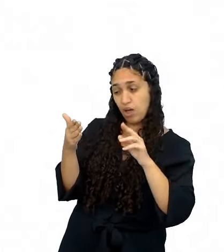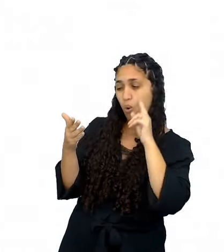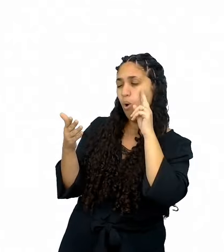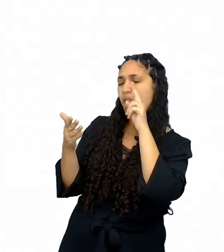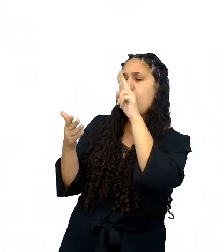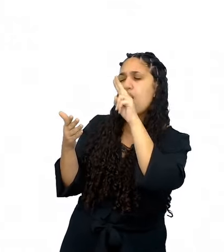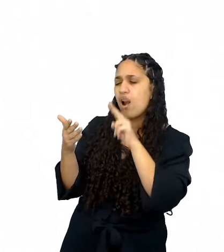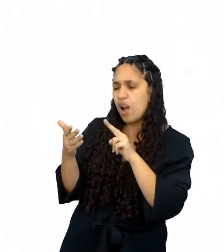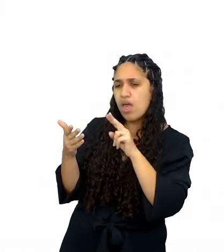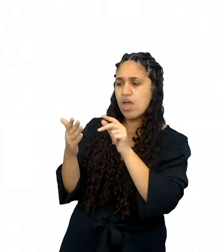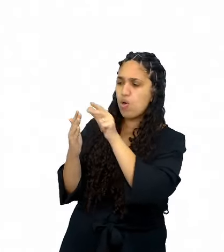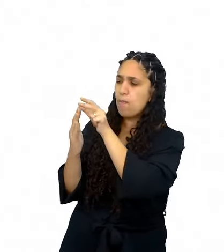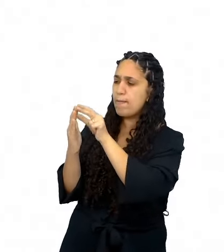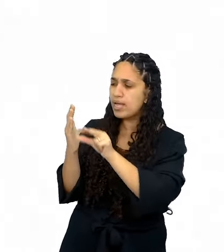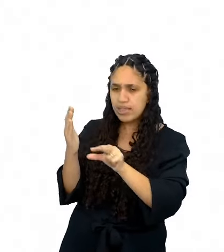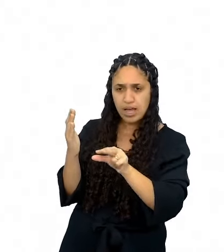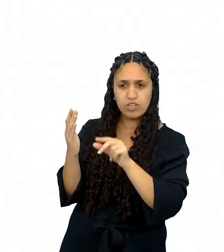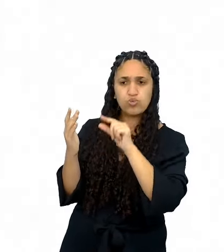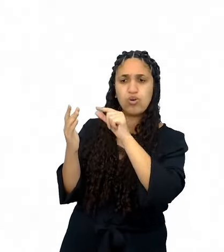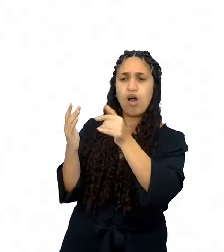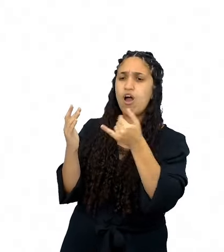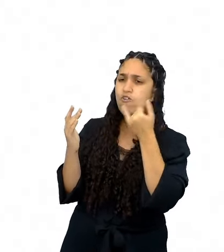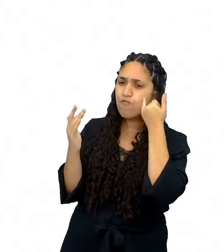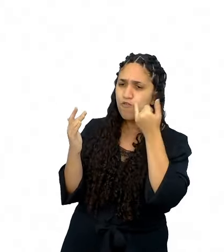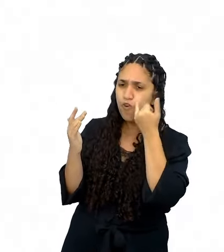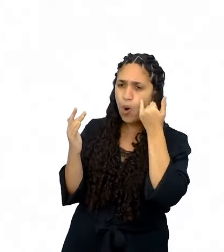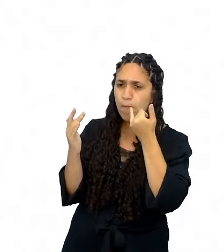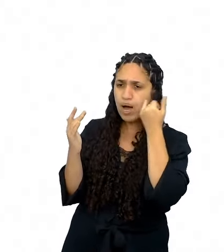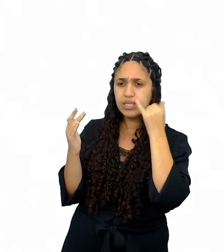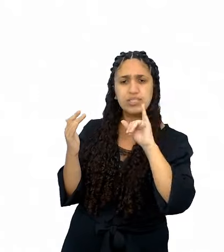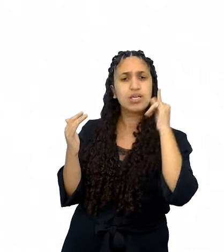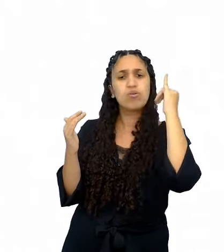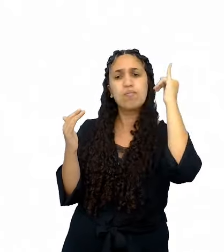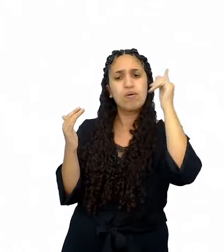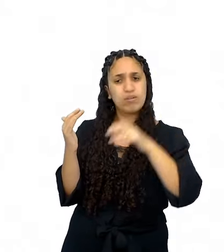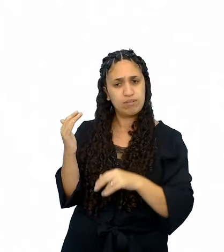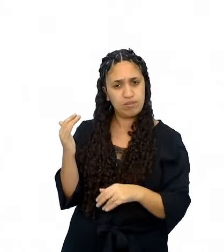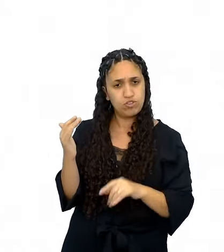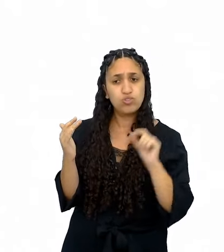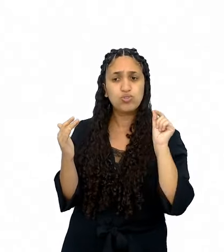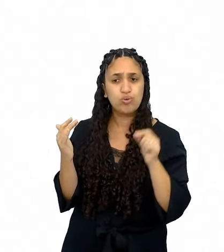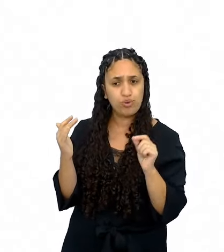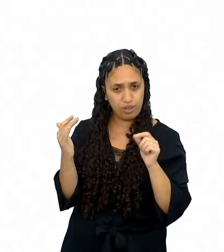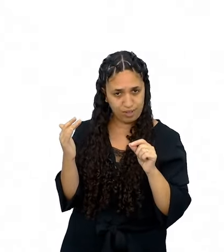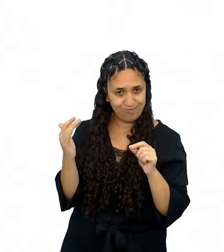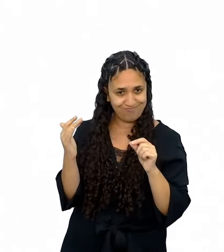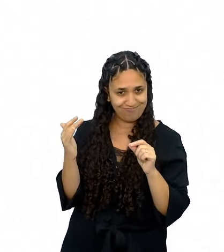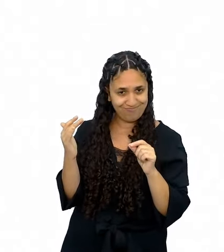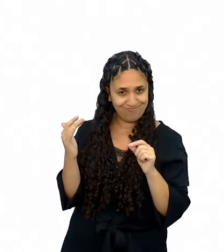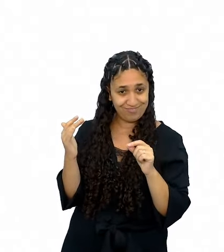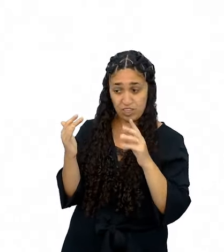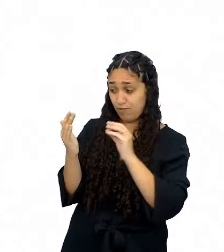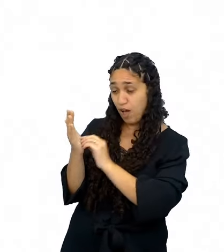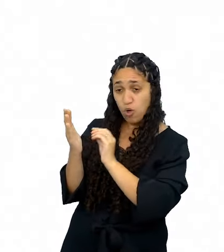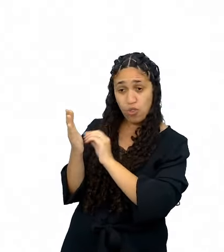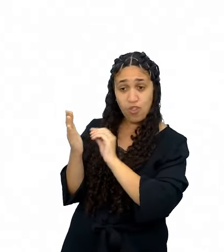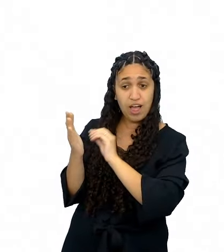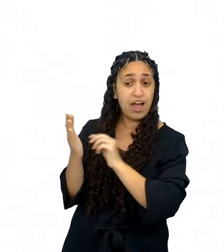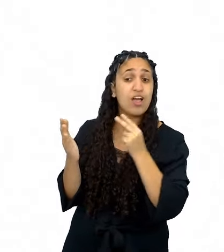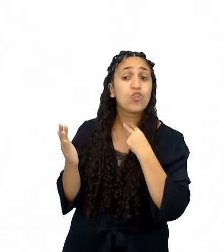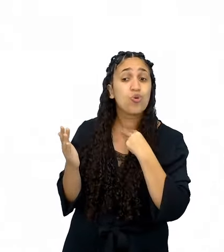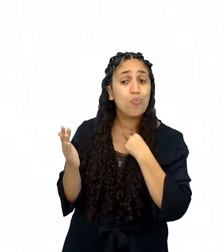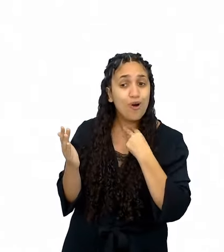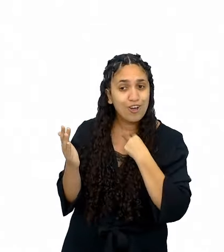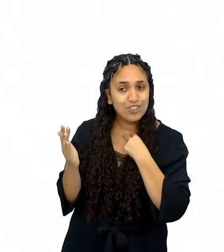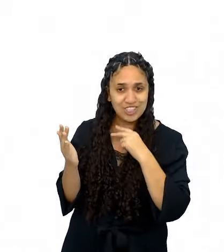que não pode faltar. É essa informação que vocês irão grifar. Na atividade 4,